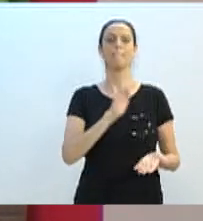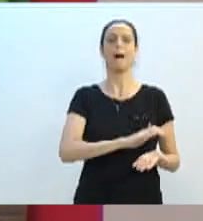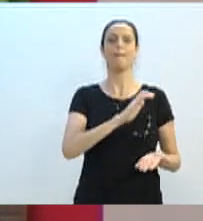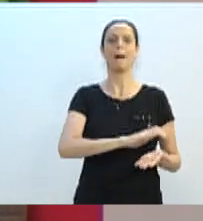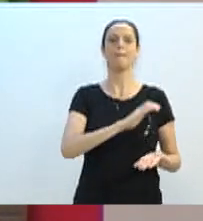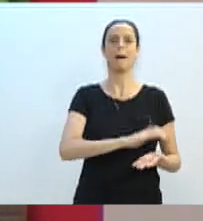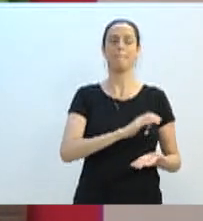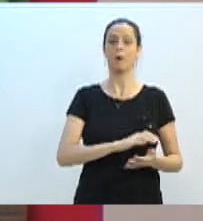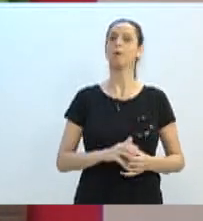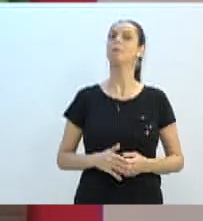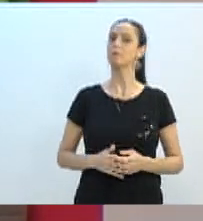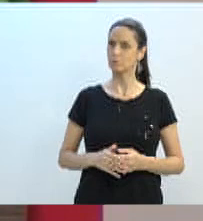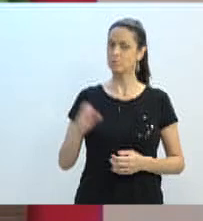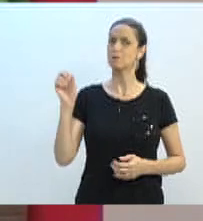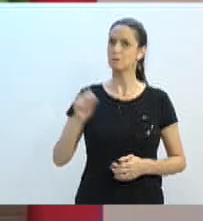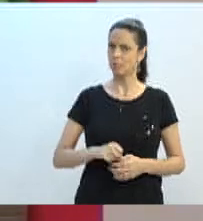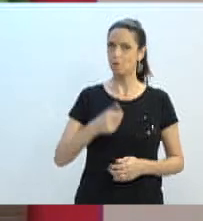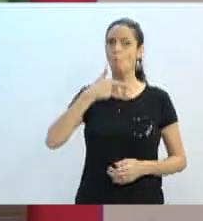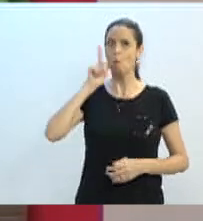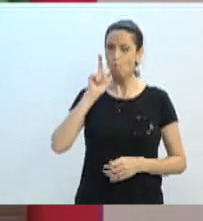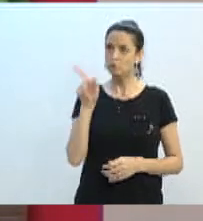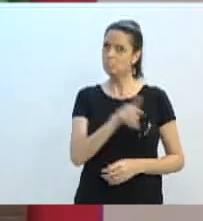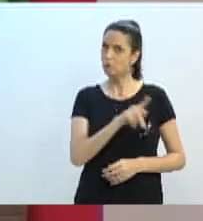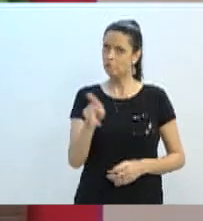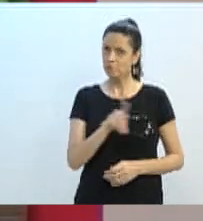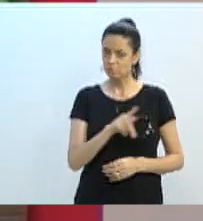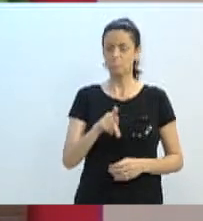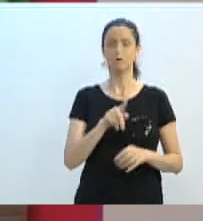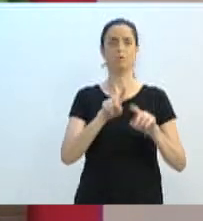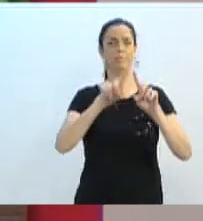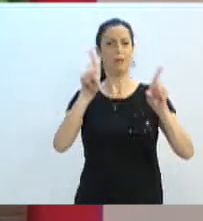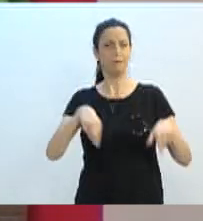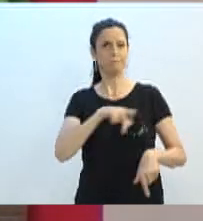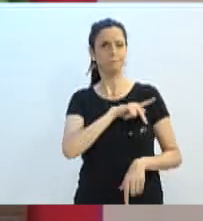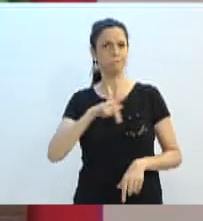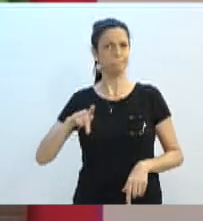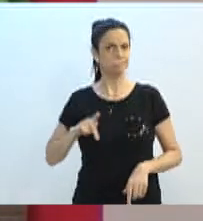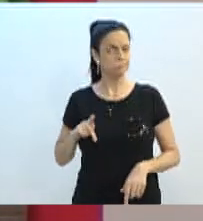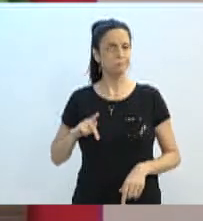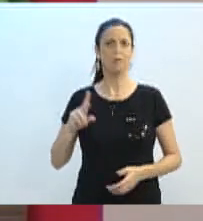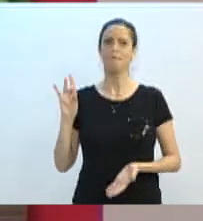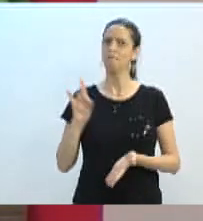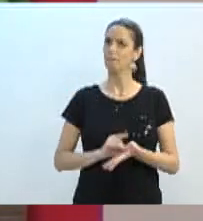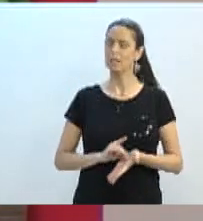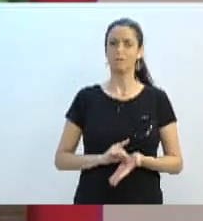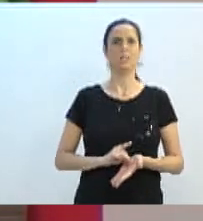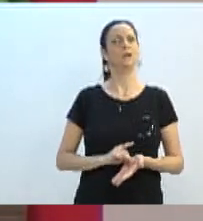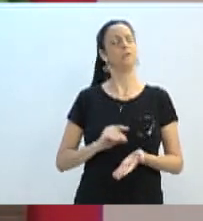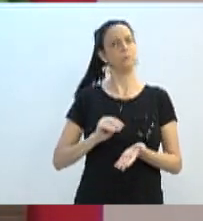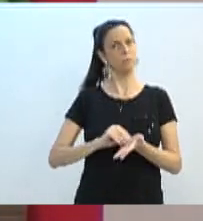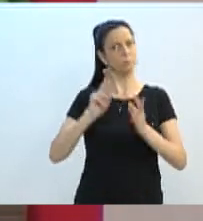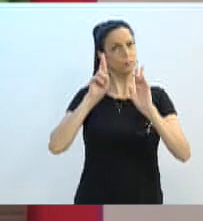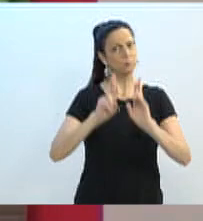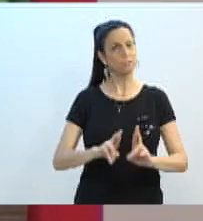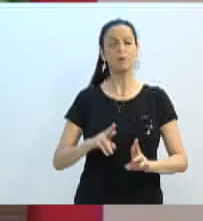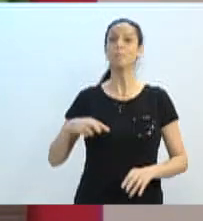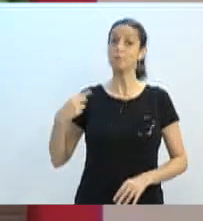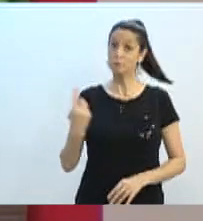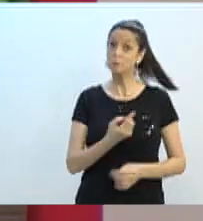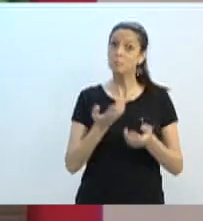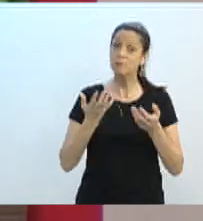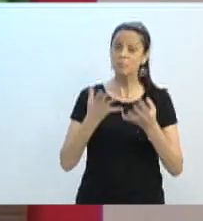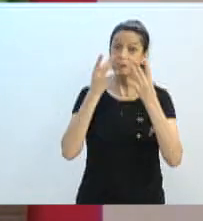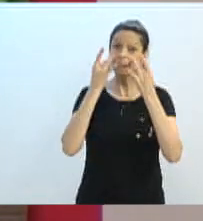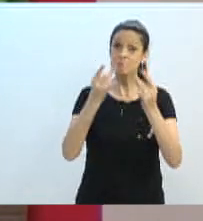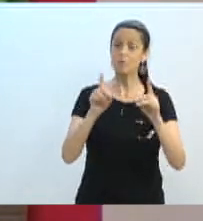eles se passaram ontem aqui, eu acho que não é dessa forma. Então, nós viemos aqui, nós aprovamos por unanimidade, nós queríamos sim ouvir os